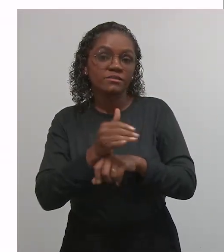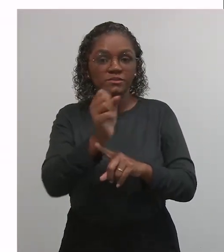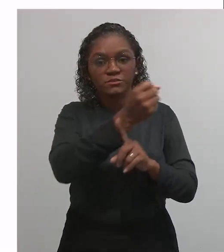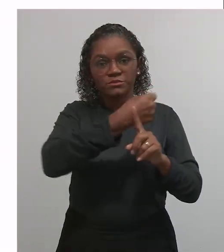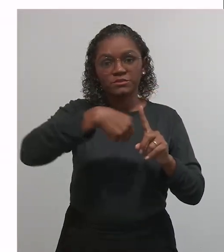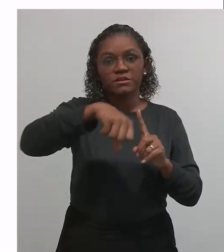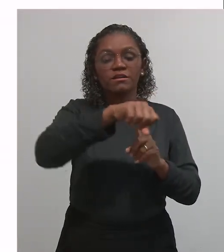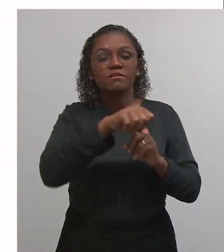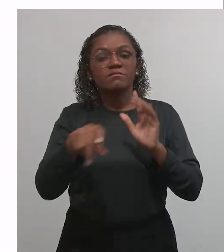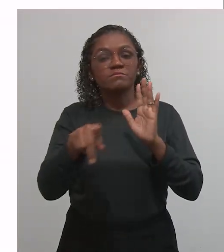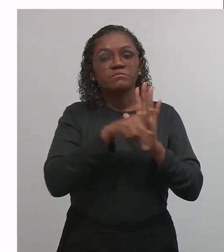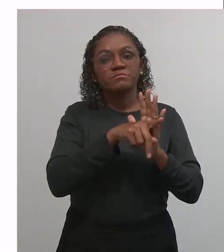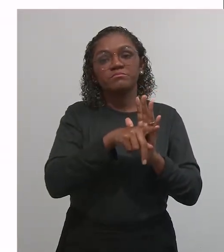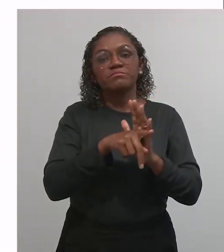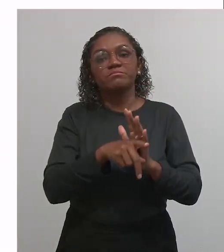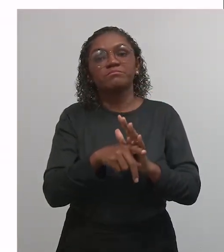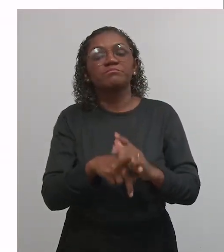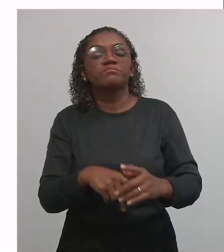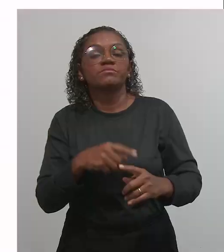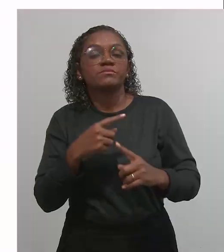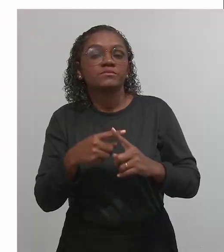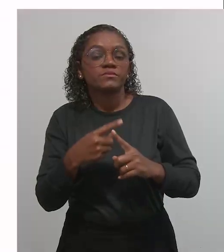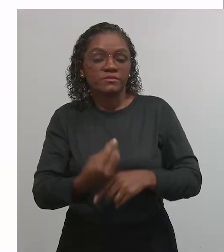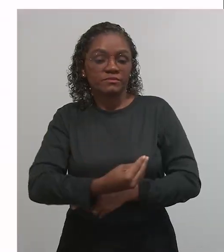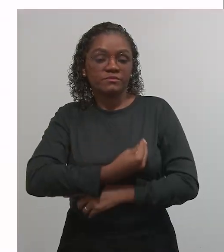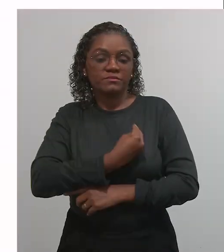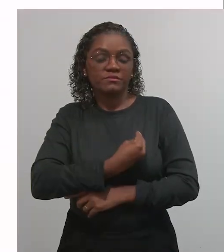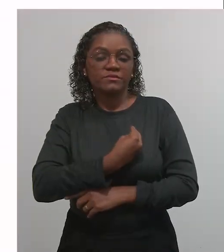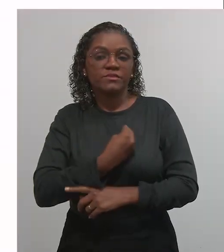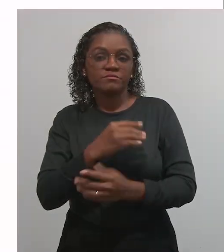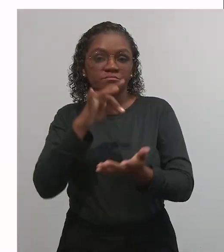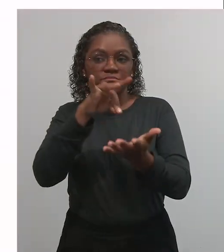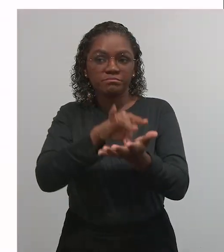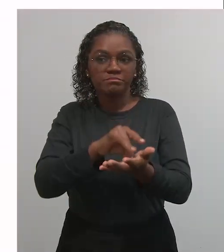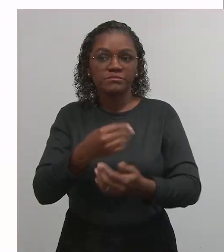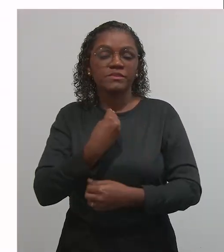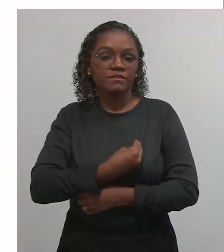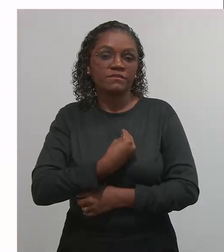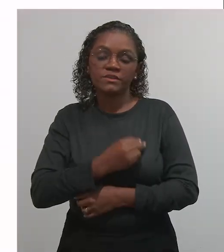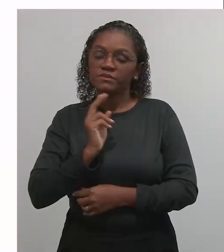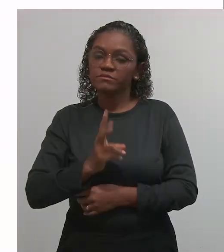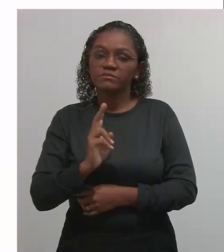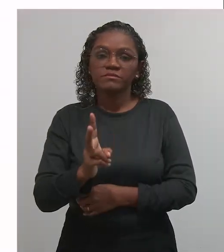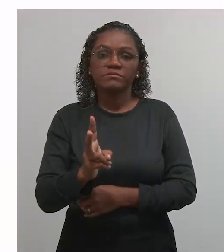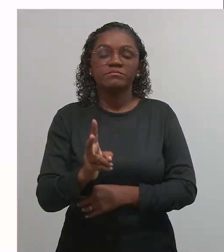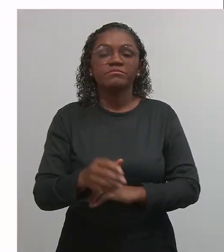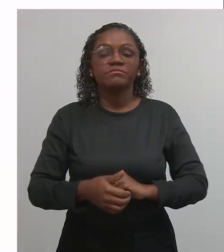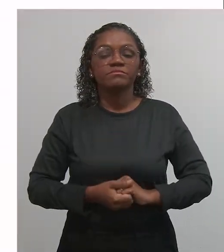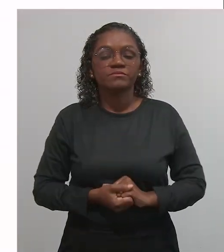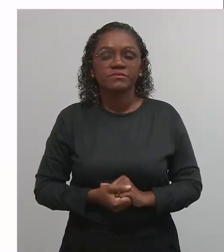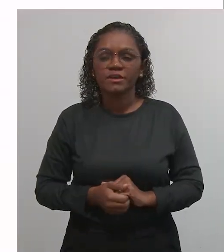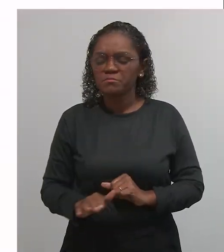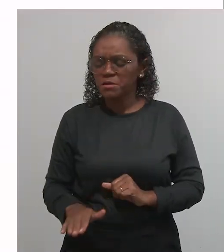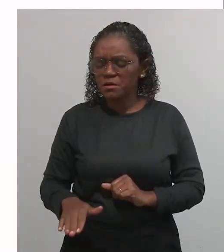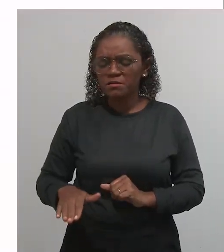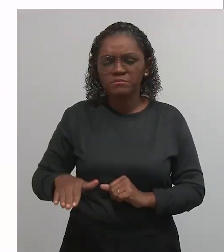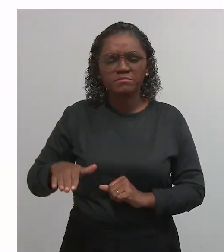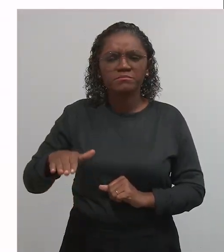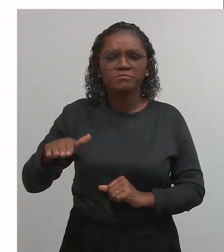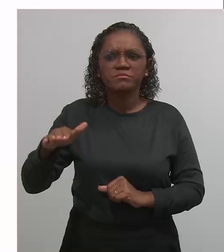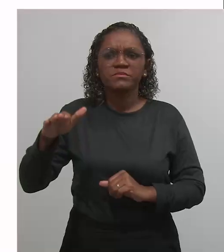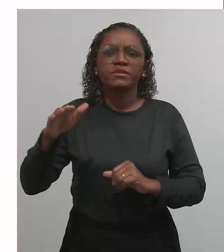social que vai estar presente na nossa vida enquanto seres humanos, desde as épocas